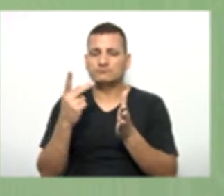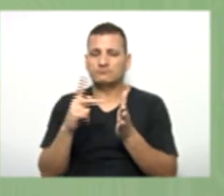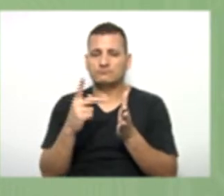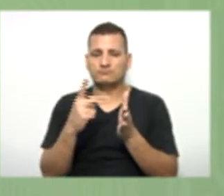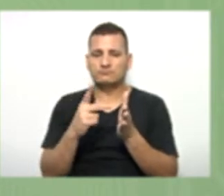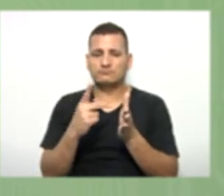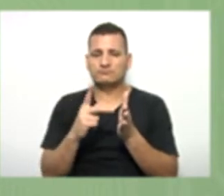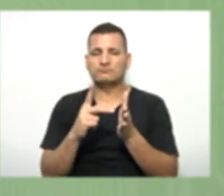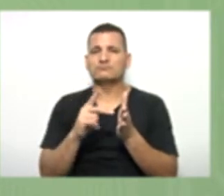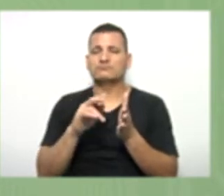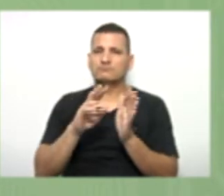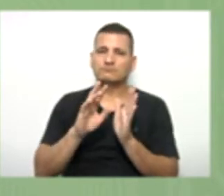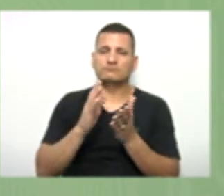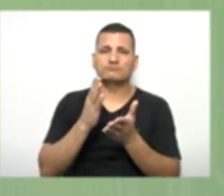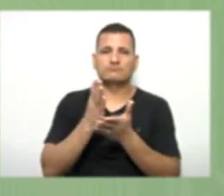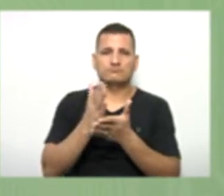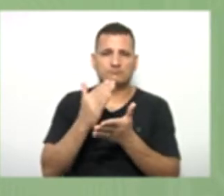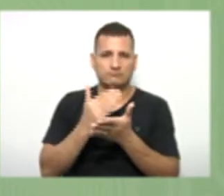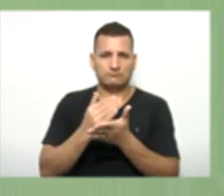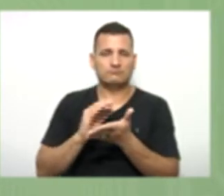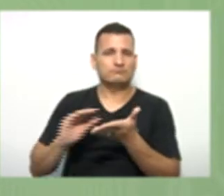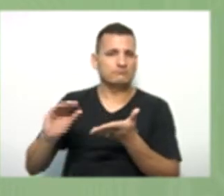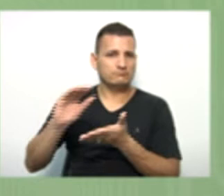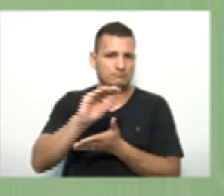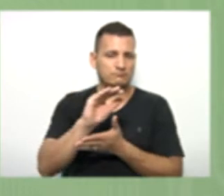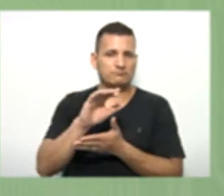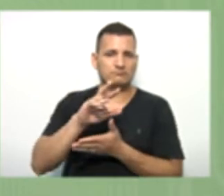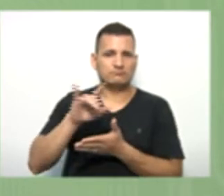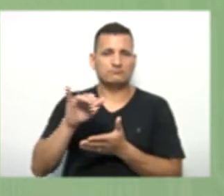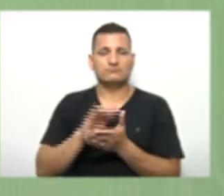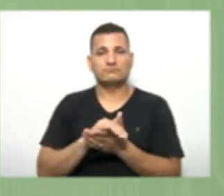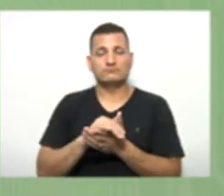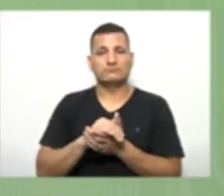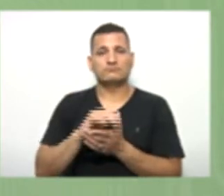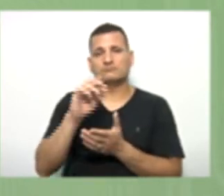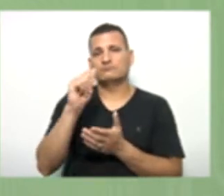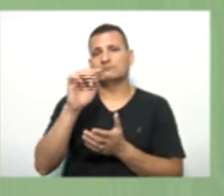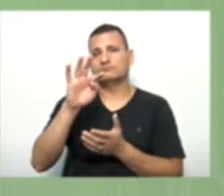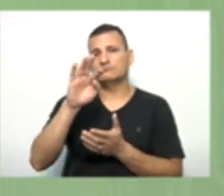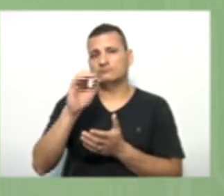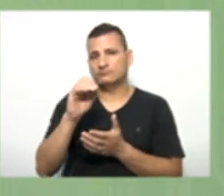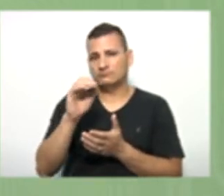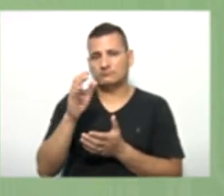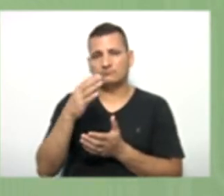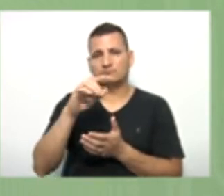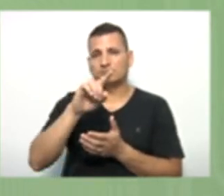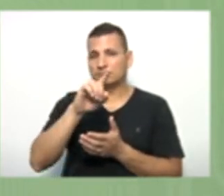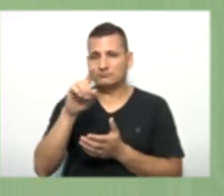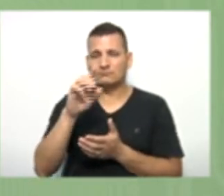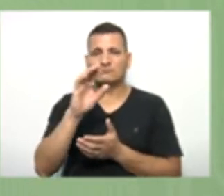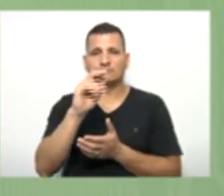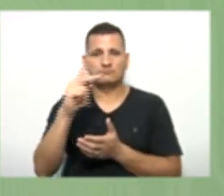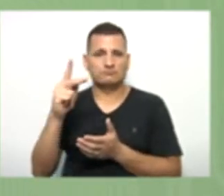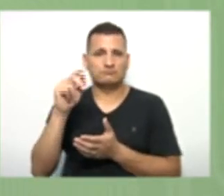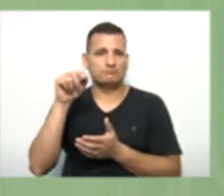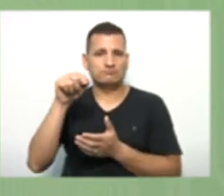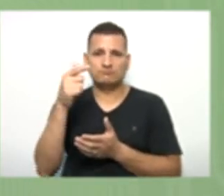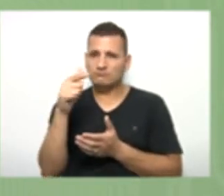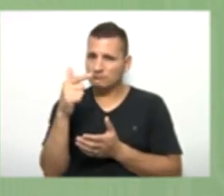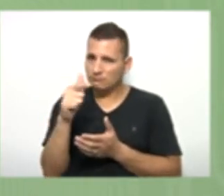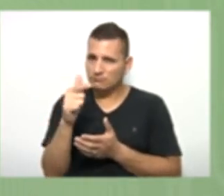cobertura será rateada entre os sócios. Então, no caso do ato não cooperativo, ele não teve